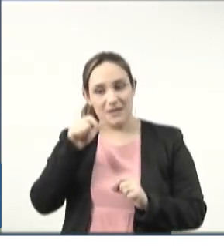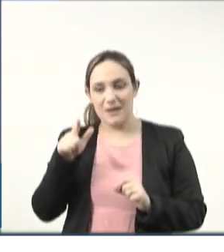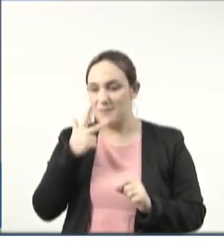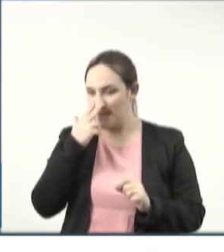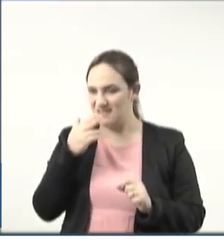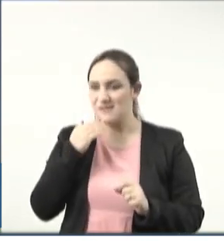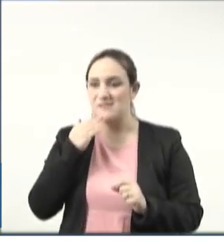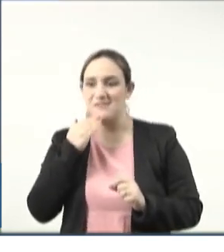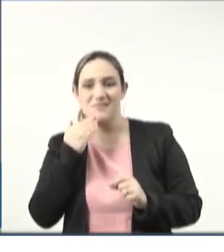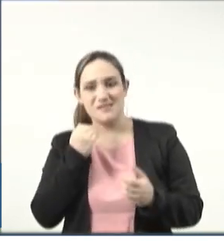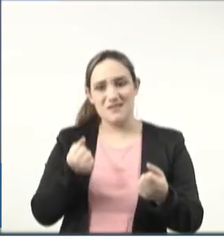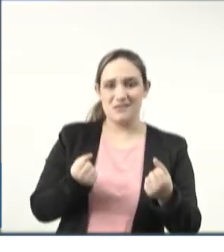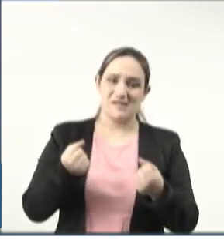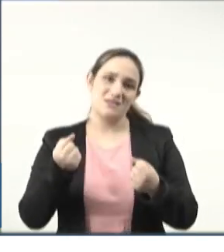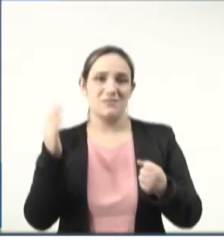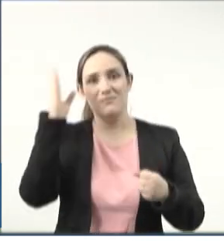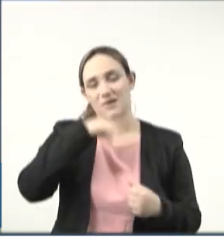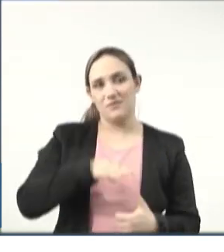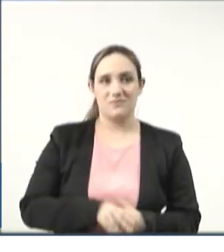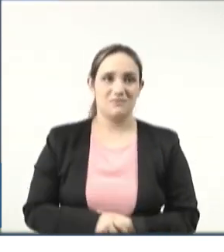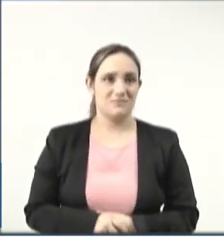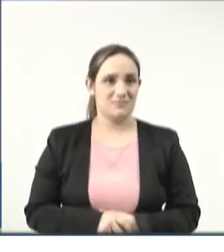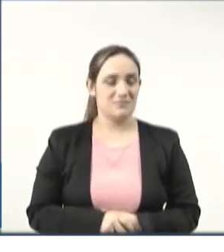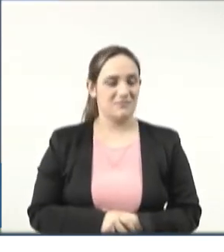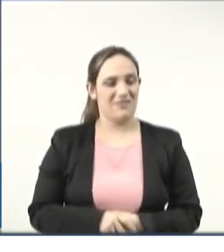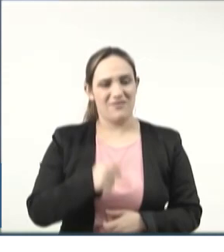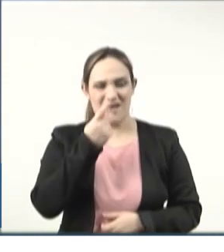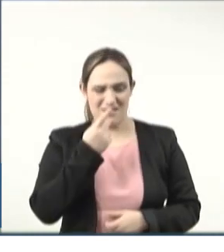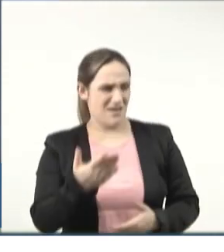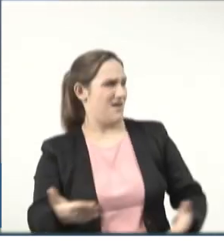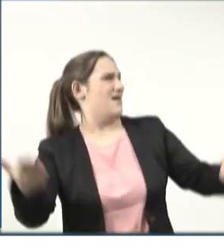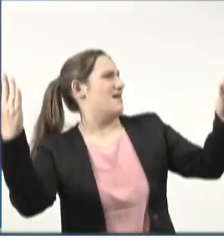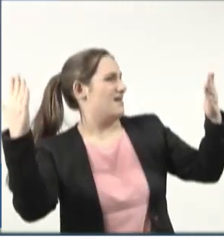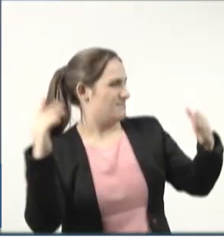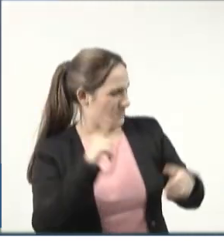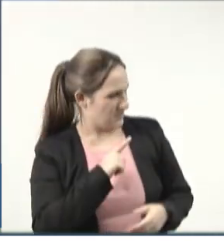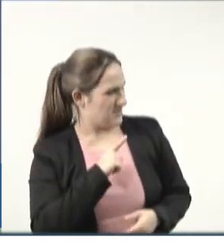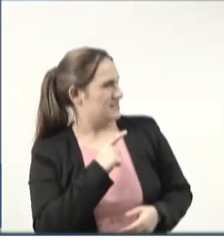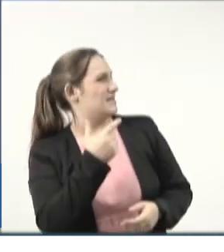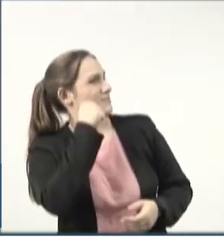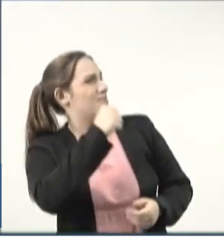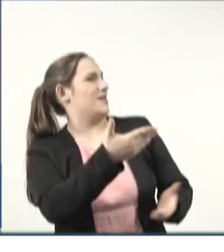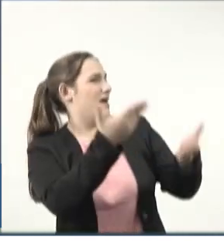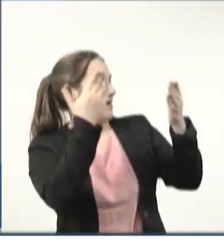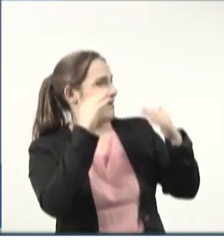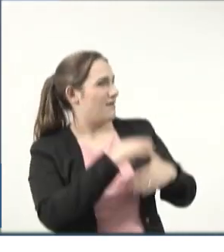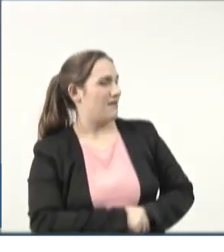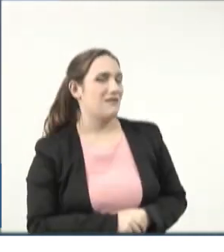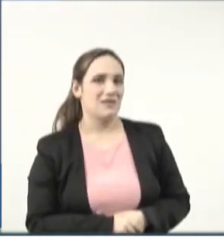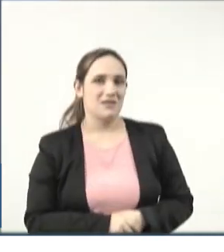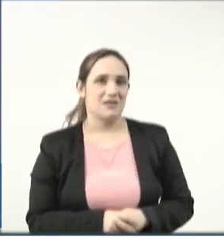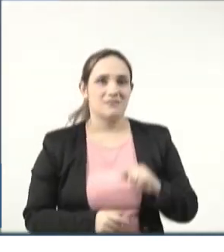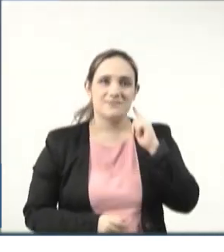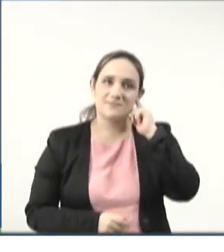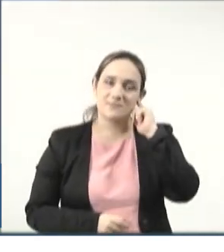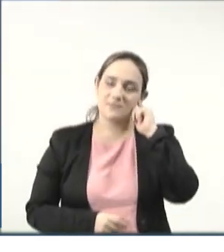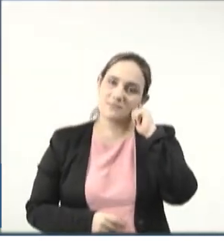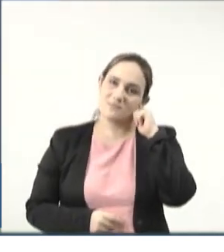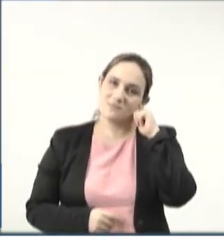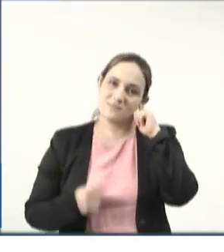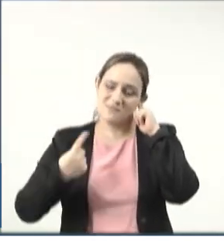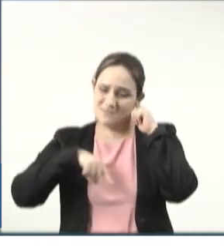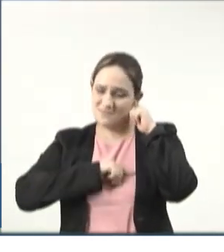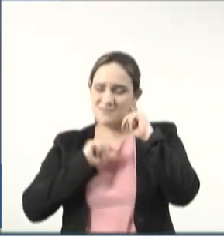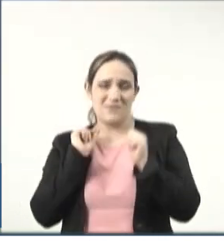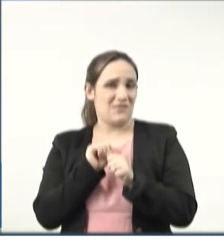somos? E a gente reproduz isso na conversa. Sai daí, barbeira, tinha que ser mulher. Entenderam? Como que é a gente que faz isso